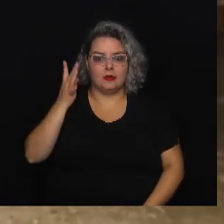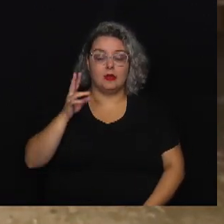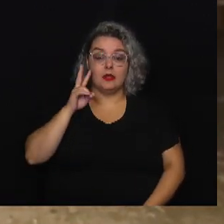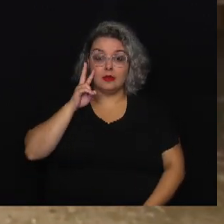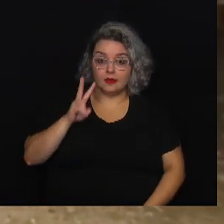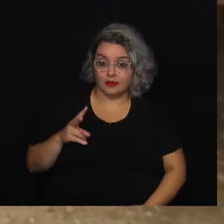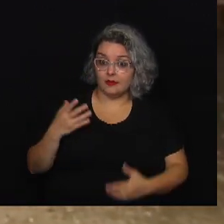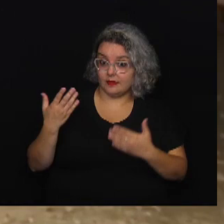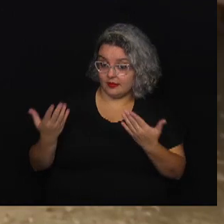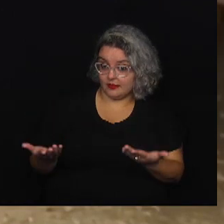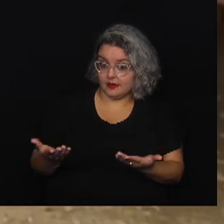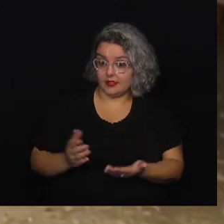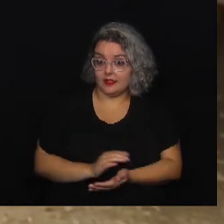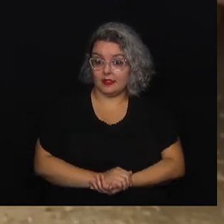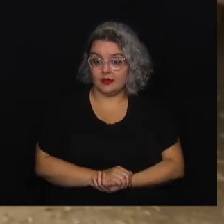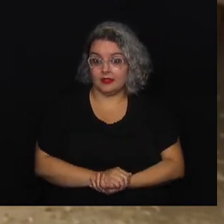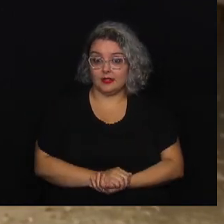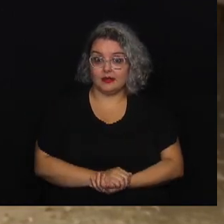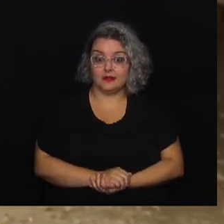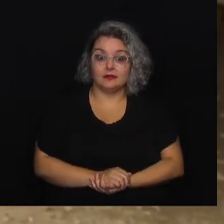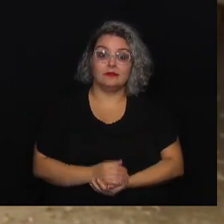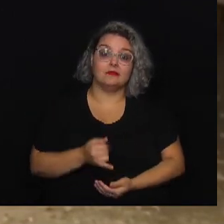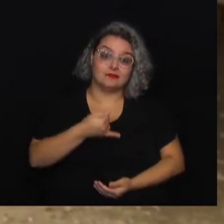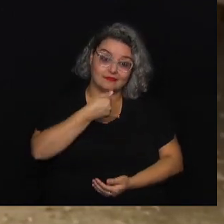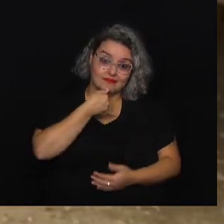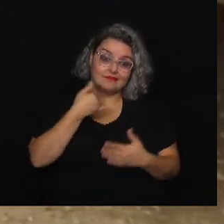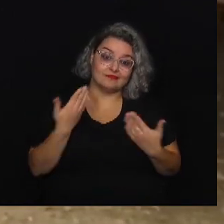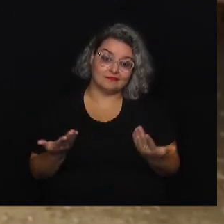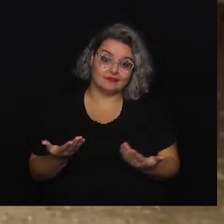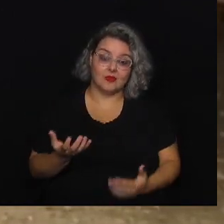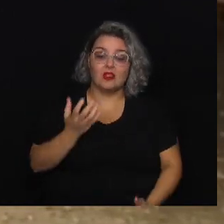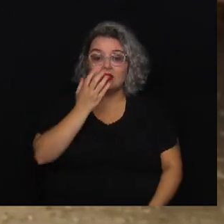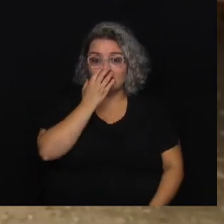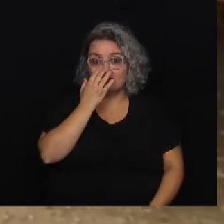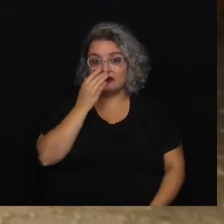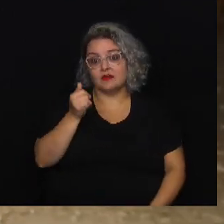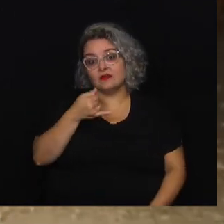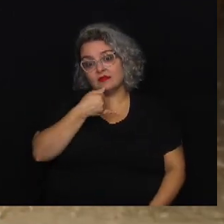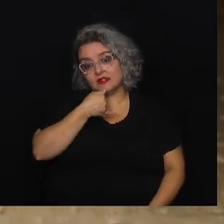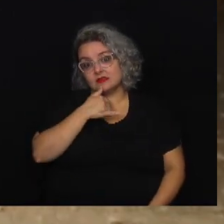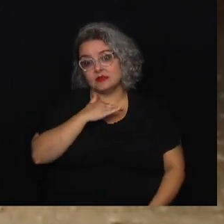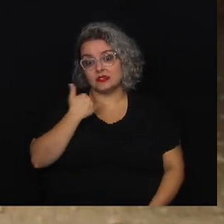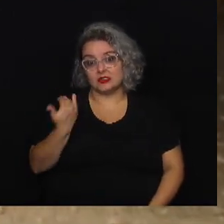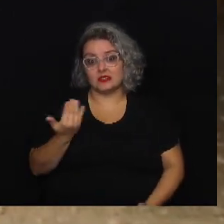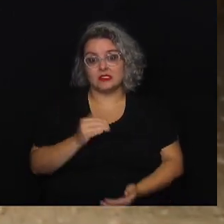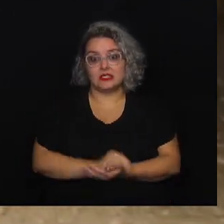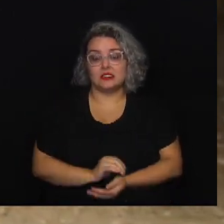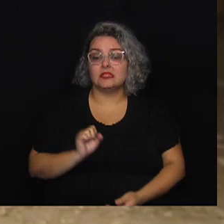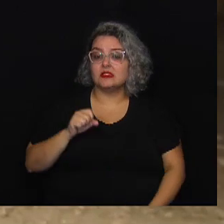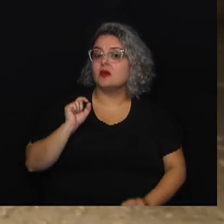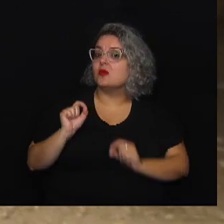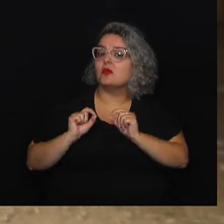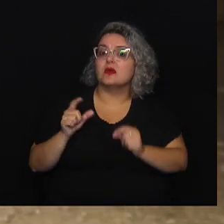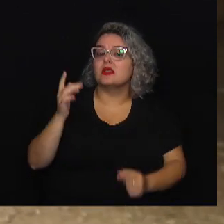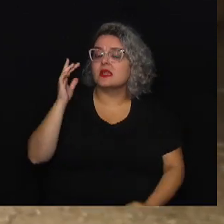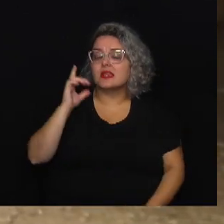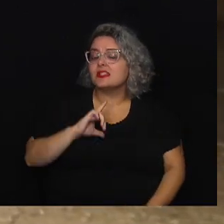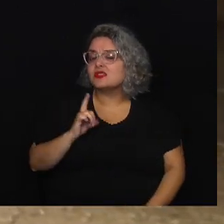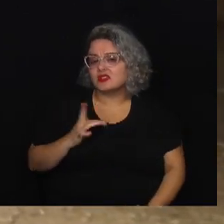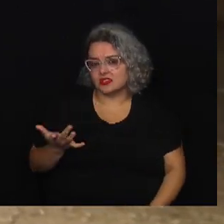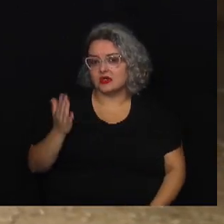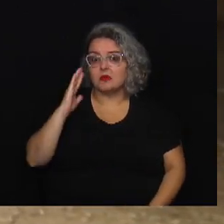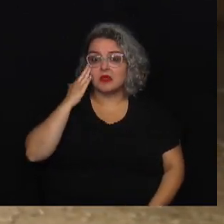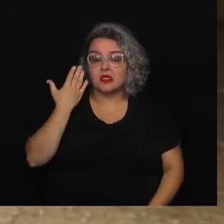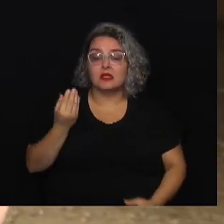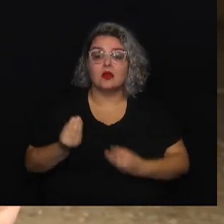realmente ficou triste e tal, o cachorrinho infelizmente veio a óbito, né? O que ele tinha, só para o pessoal em casa entender como